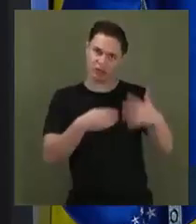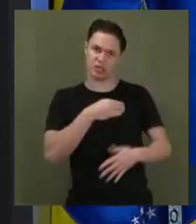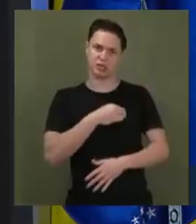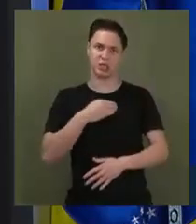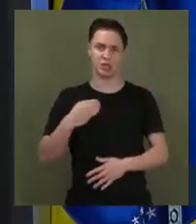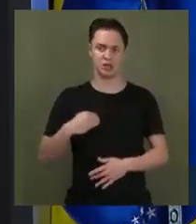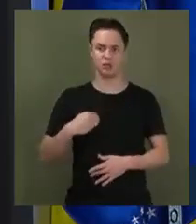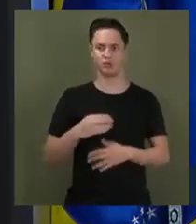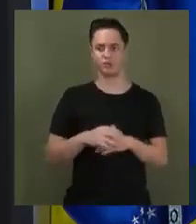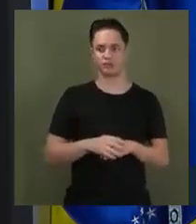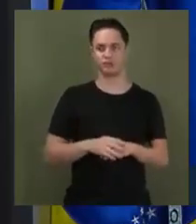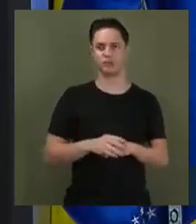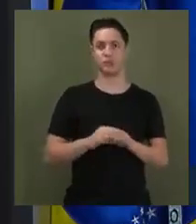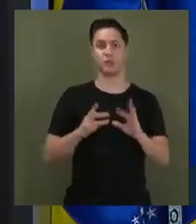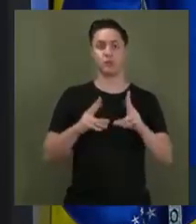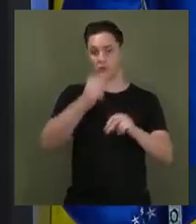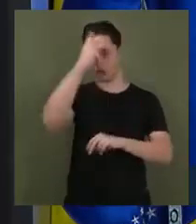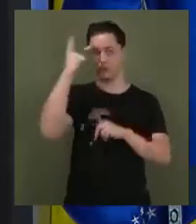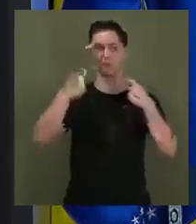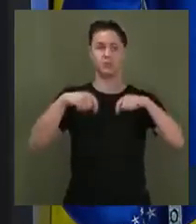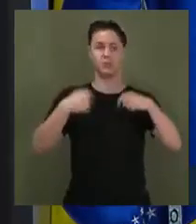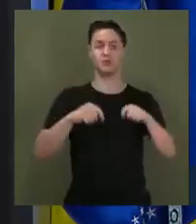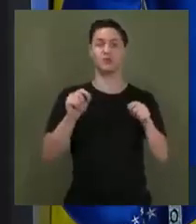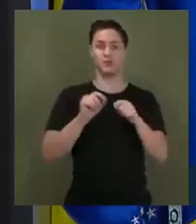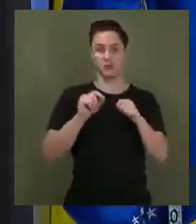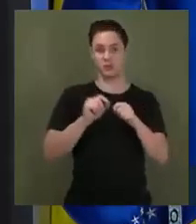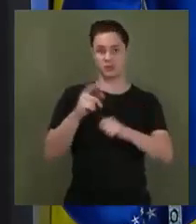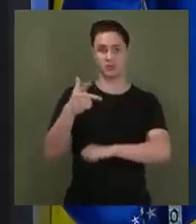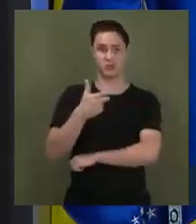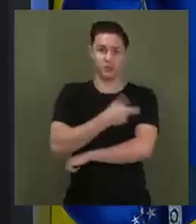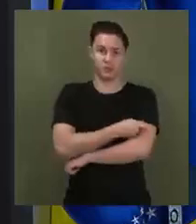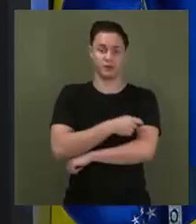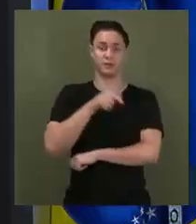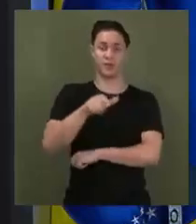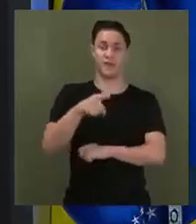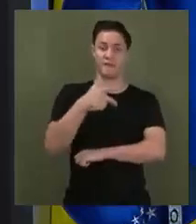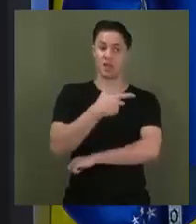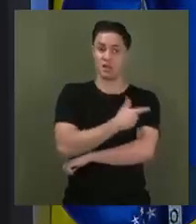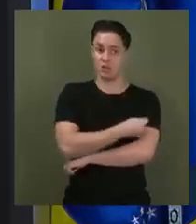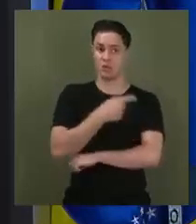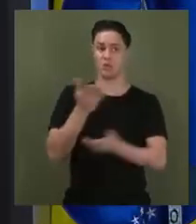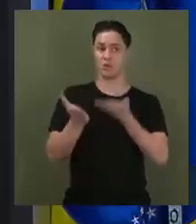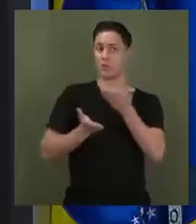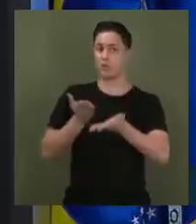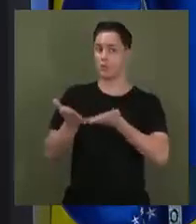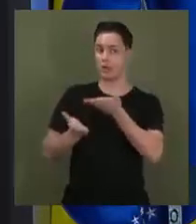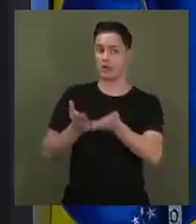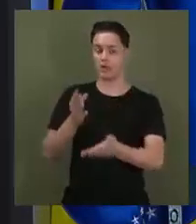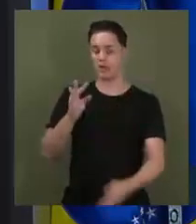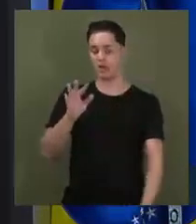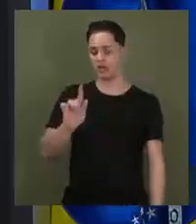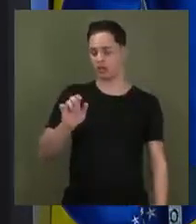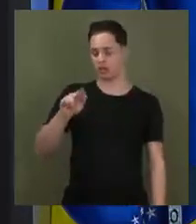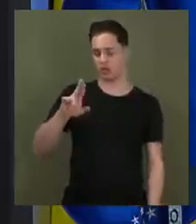exames, que todo mundo tem que fazer, quem tomou as inoculações. Essa vacina, essa terapia gênica,